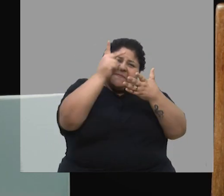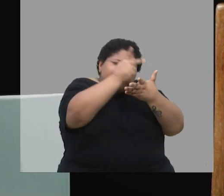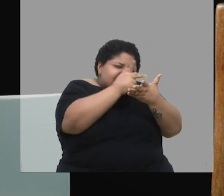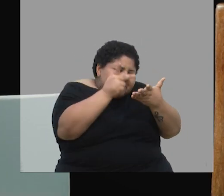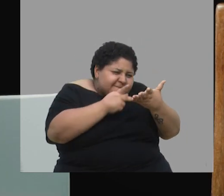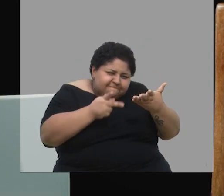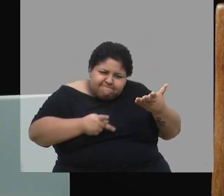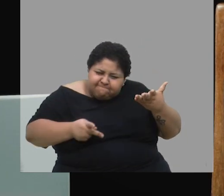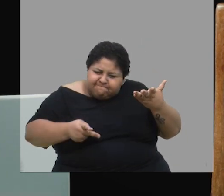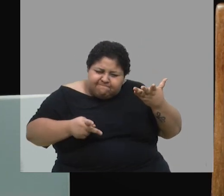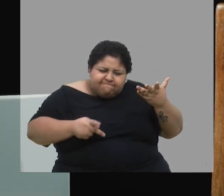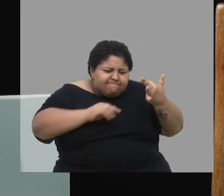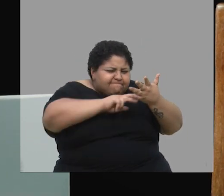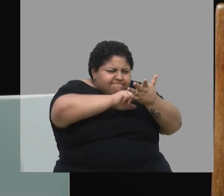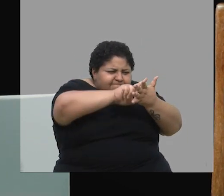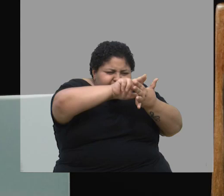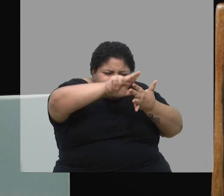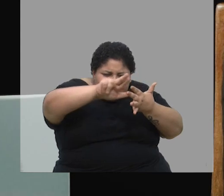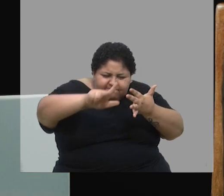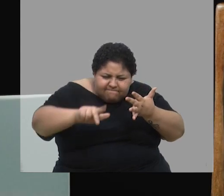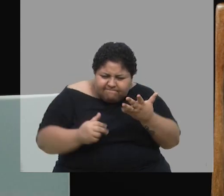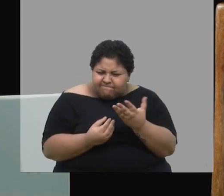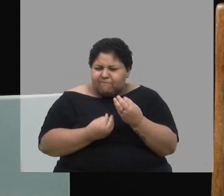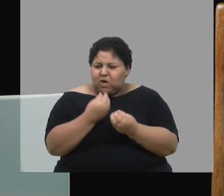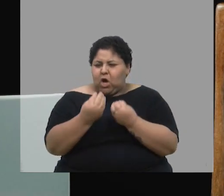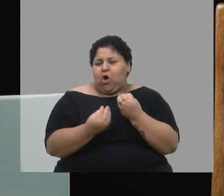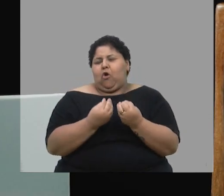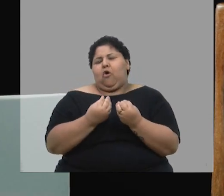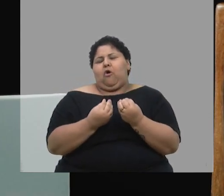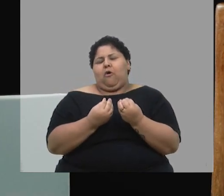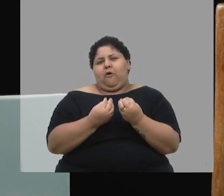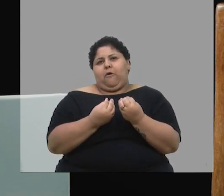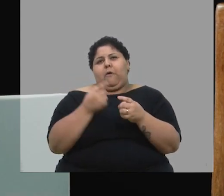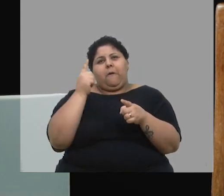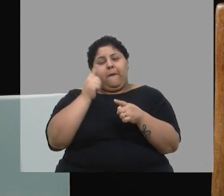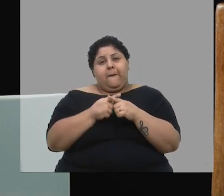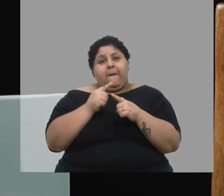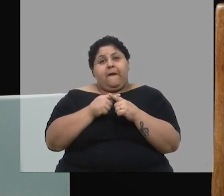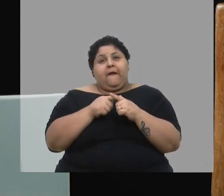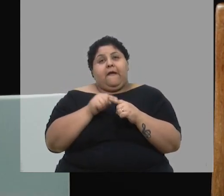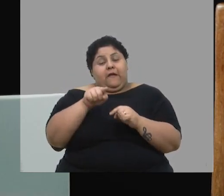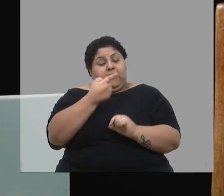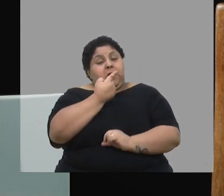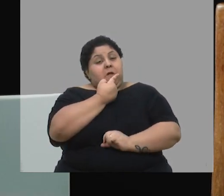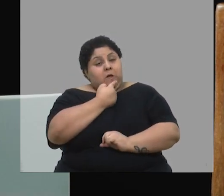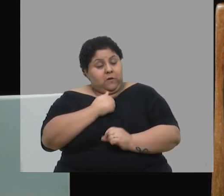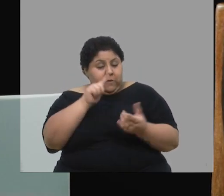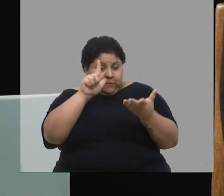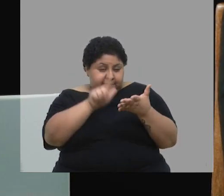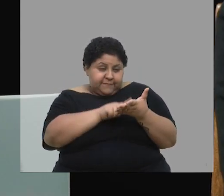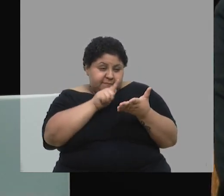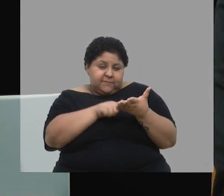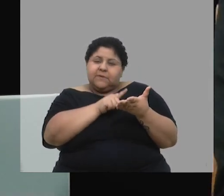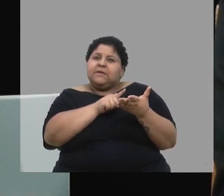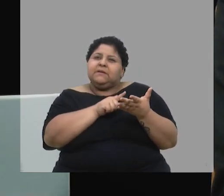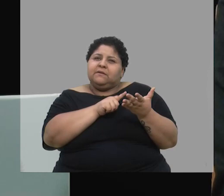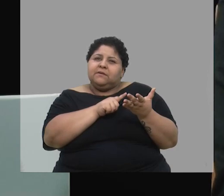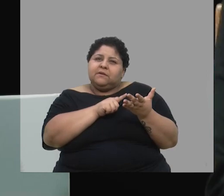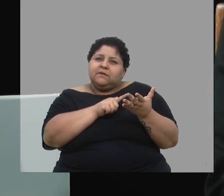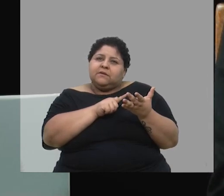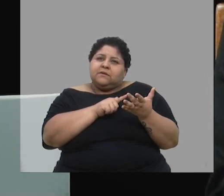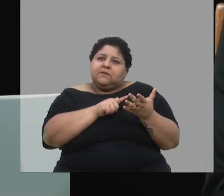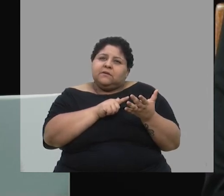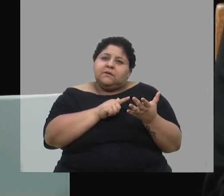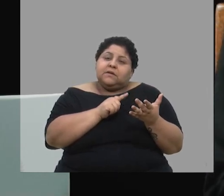pelo afeto, pelas ilustrações, enfim, por todo o livro como um todo, né? Porque é isso que a gente gosta